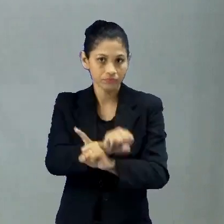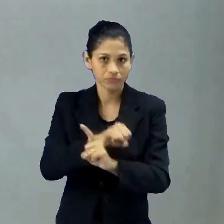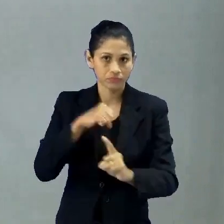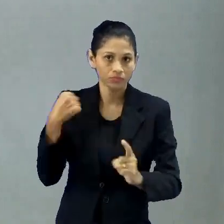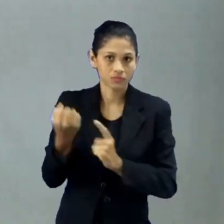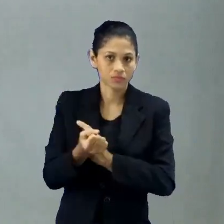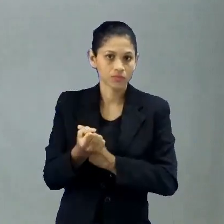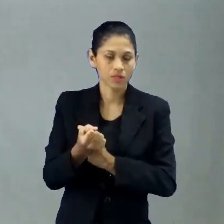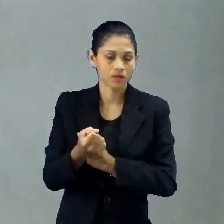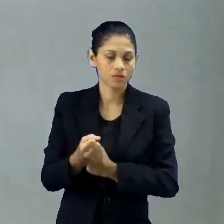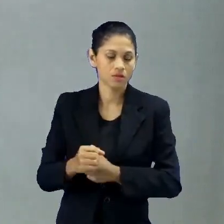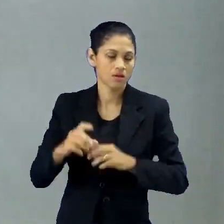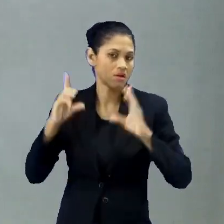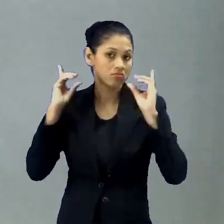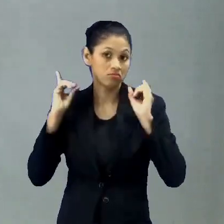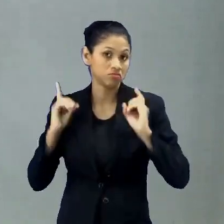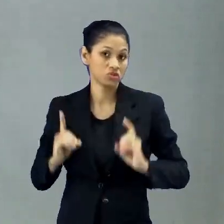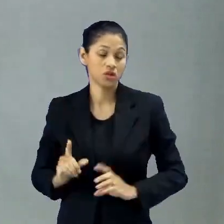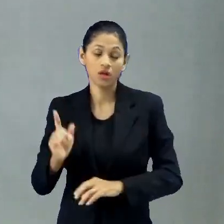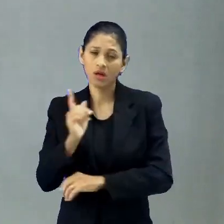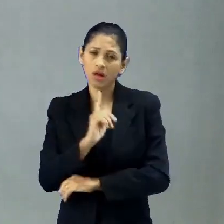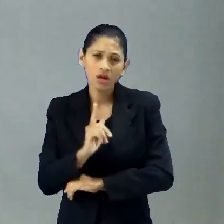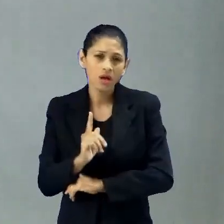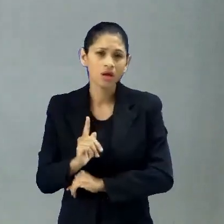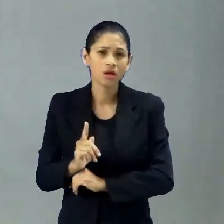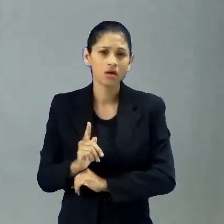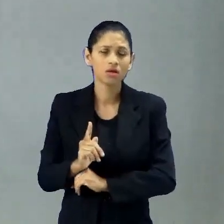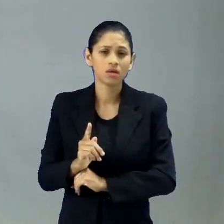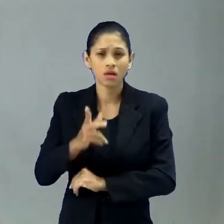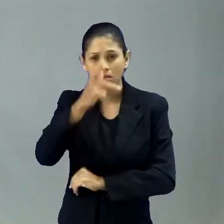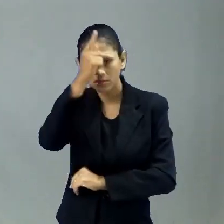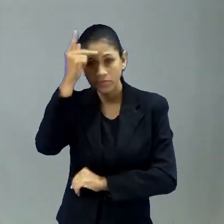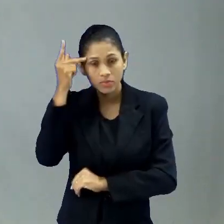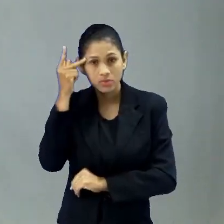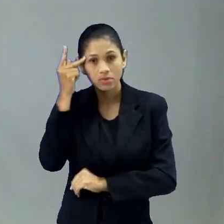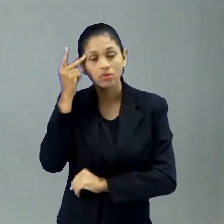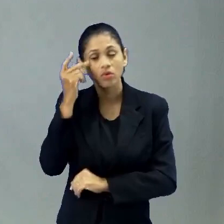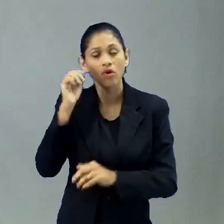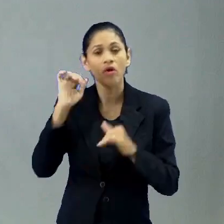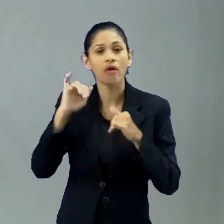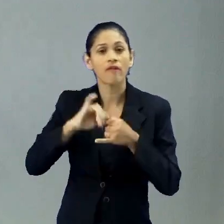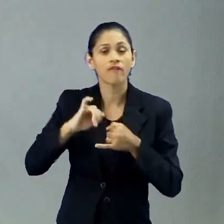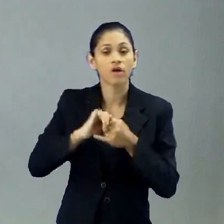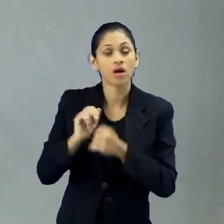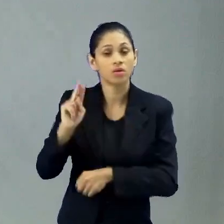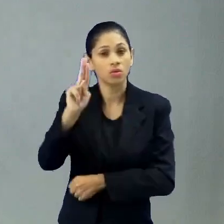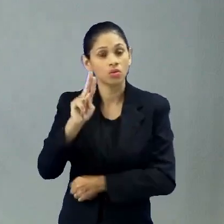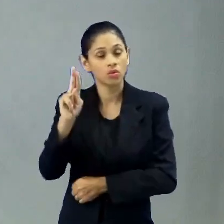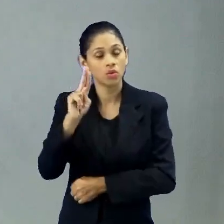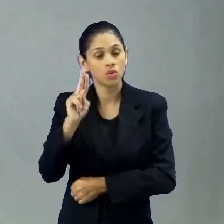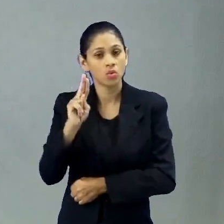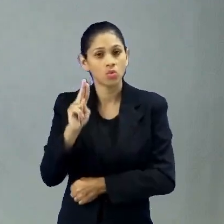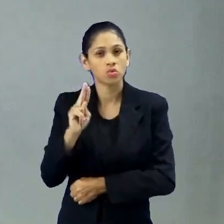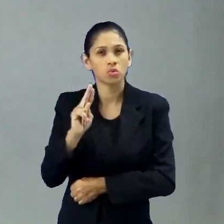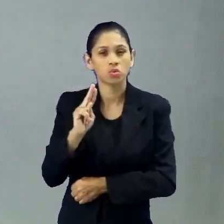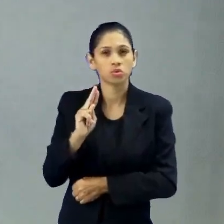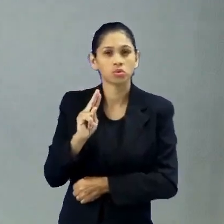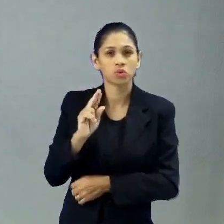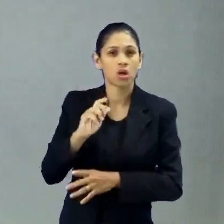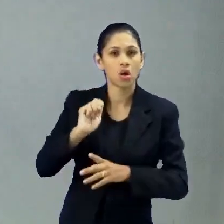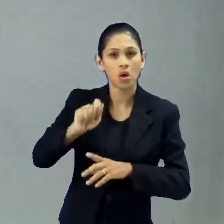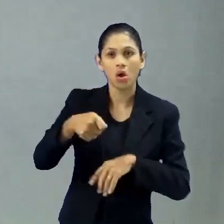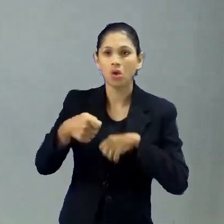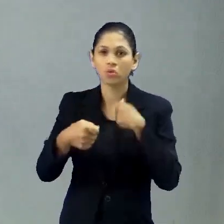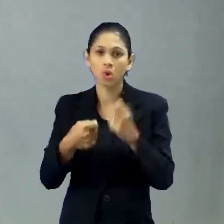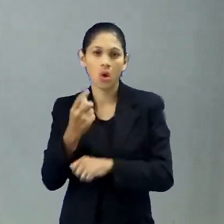de direitos. Muitas das vezes, as pessoas elas fazem uso das suas condições econômicas,